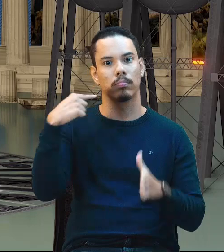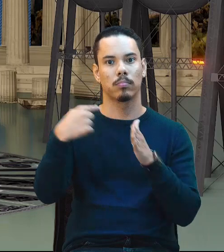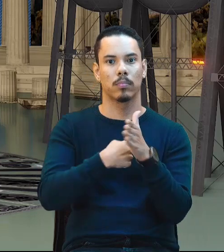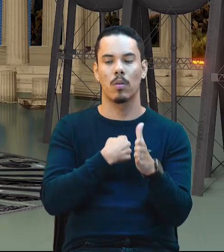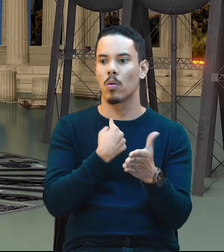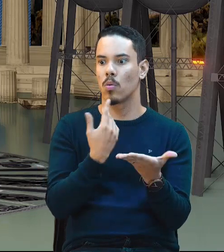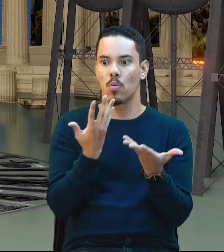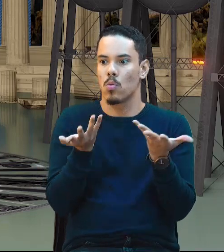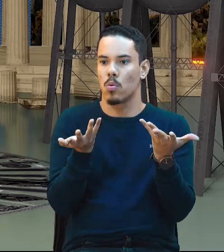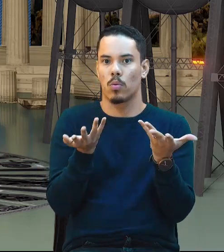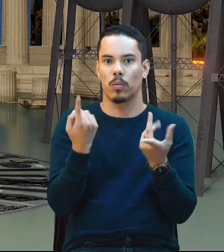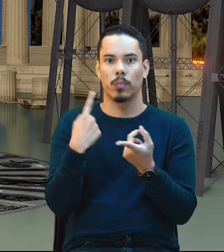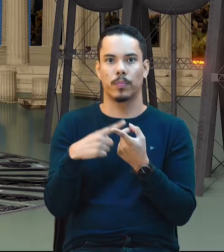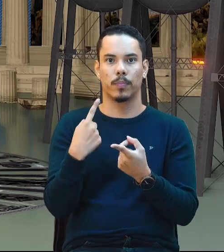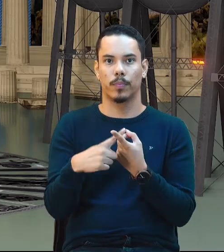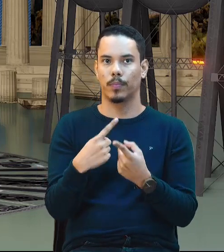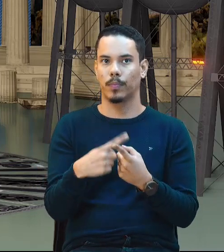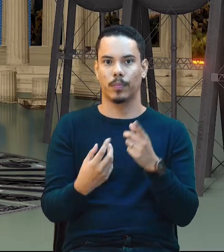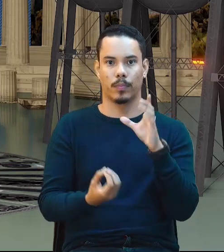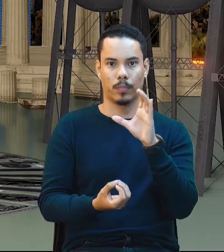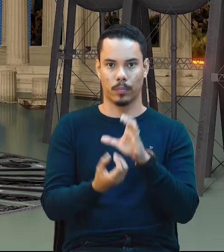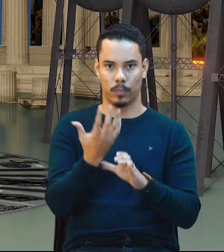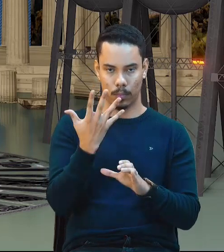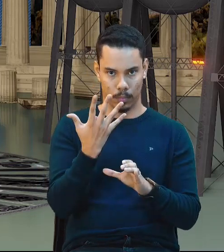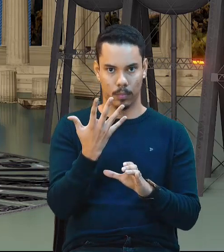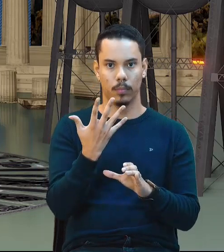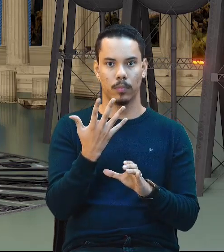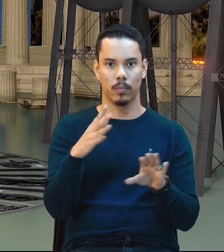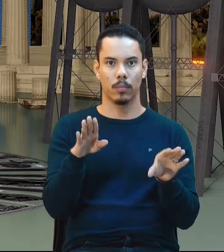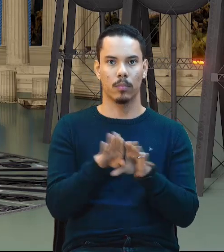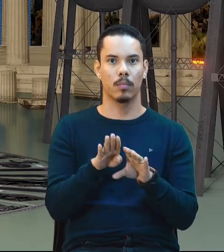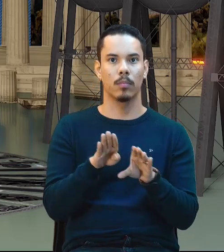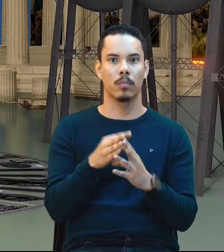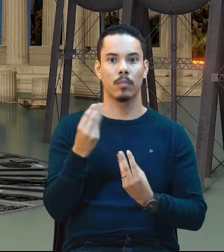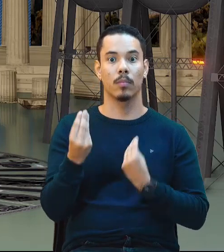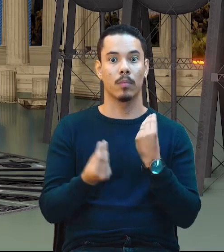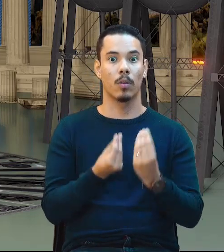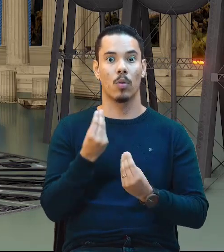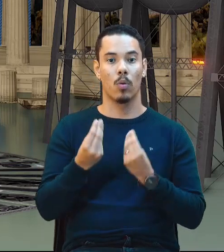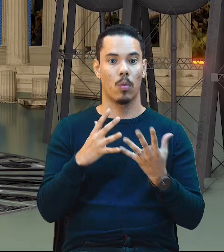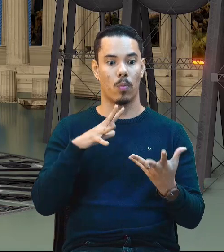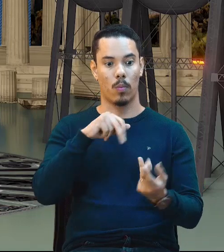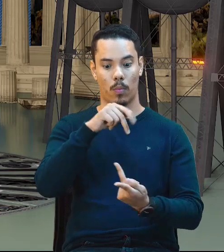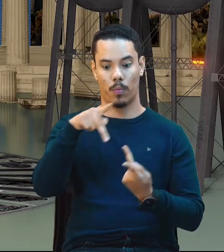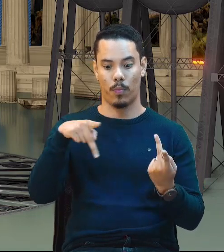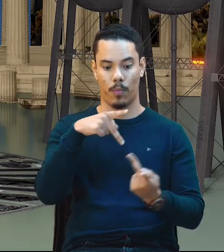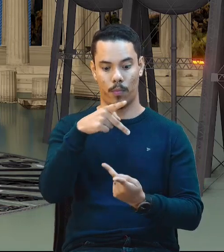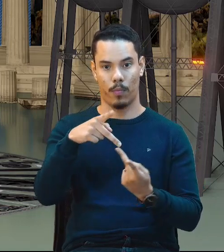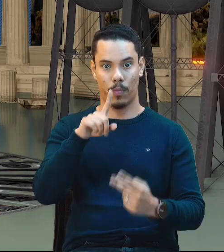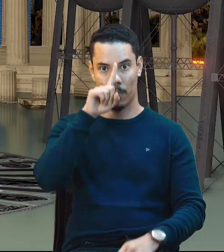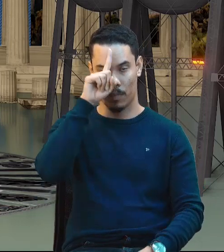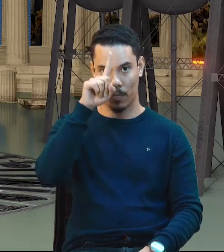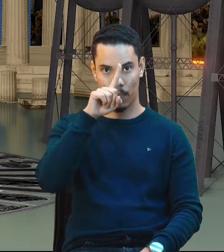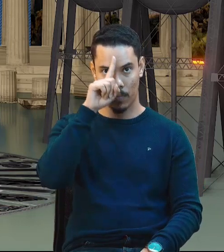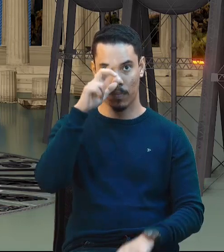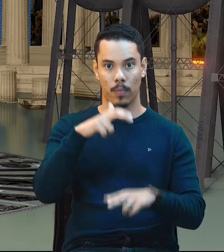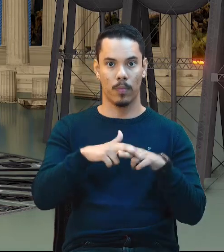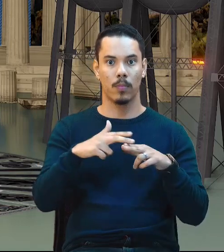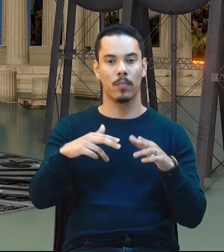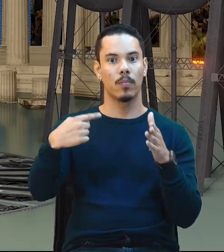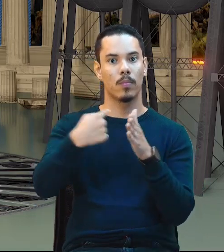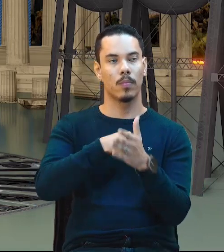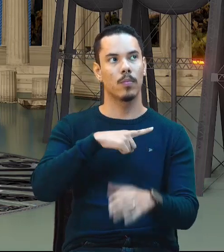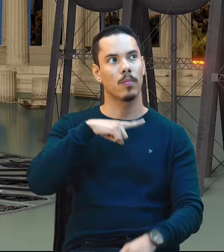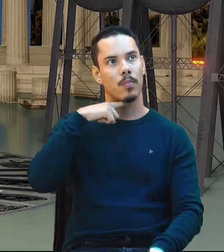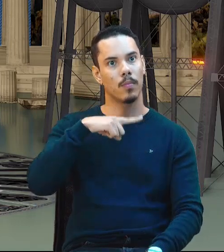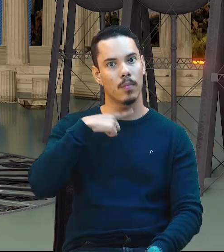disso tem, como surgiu, né, o nosso universo, nosso mundo, etc. Então começa a se perguntar aí, o